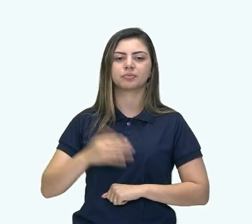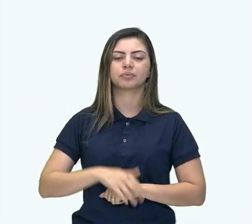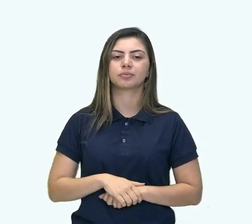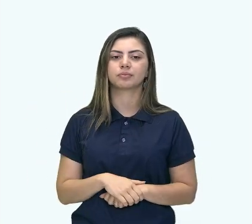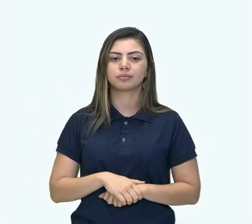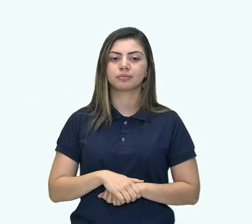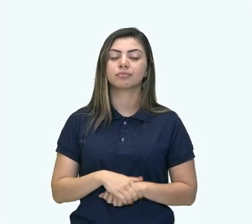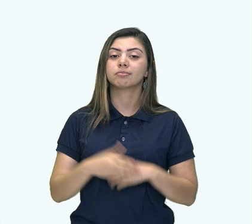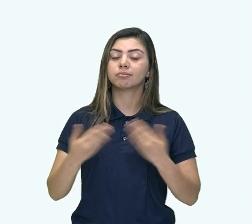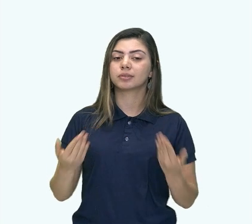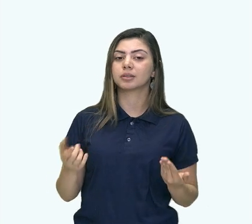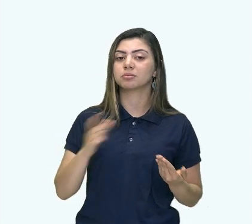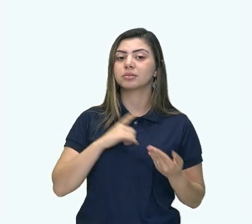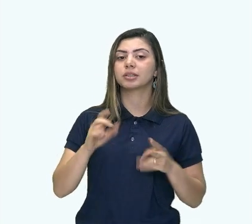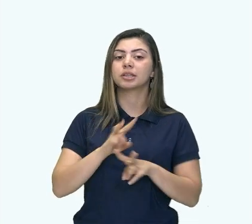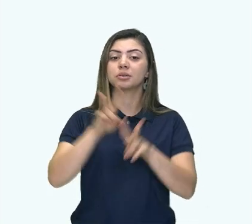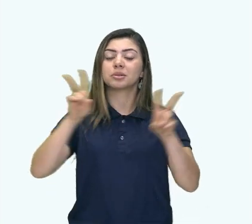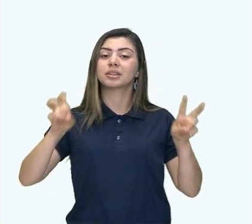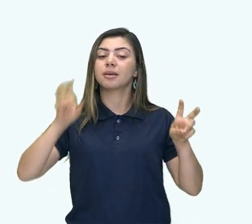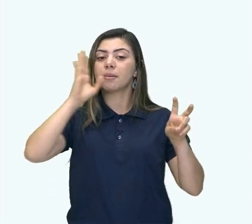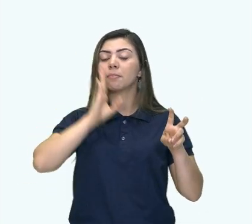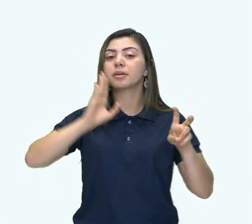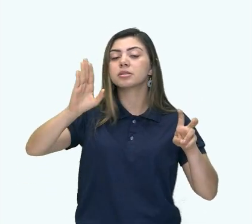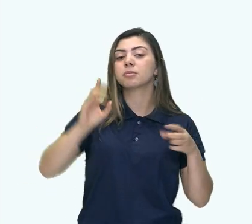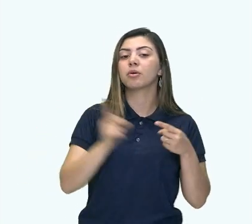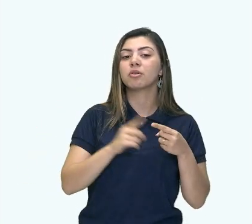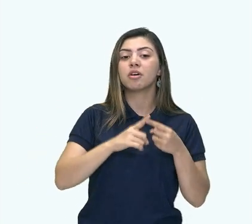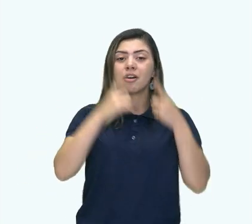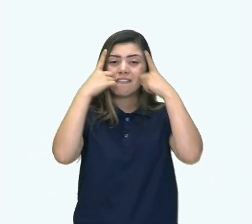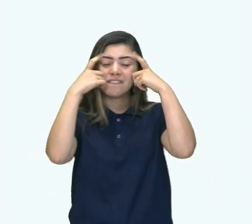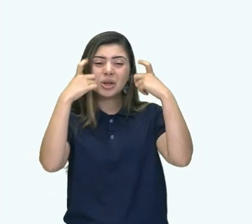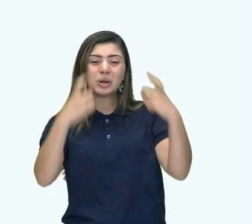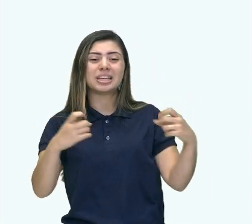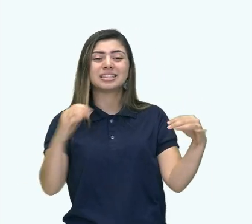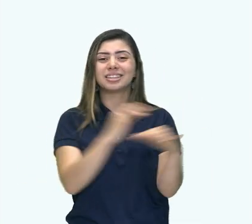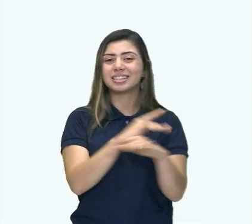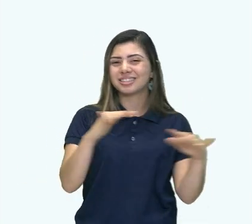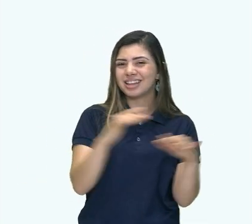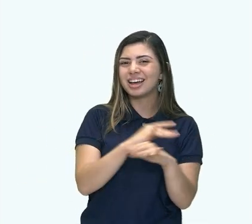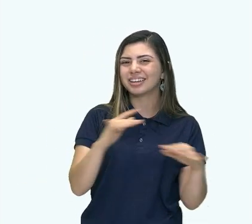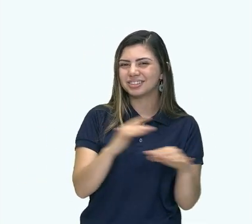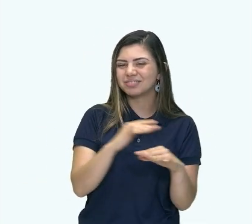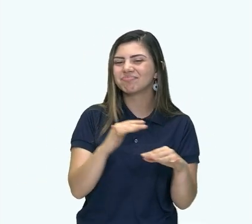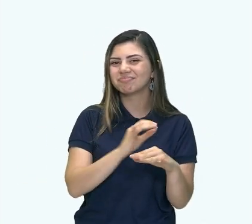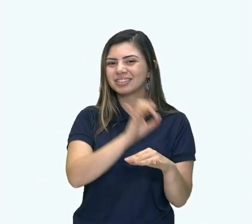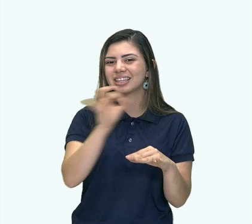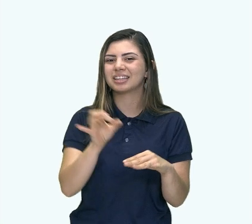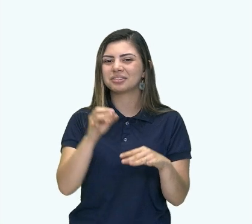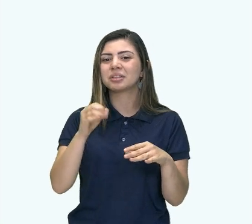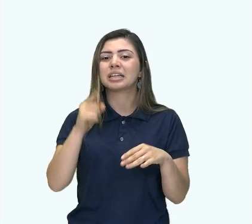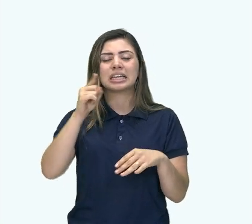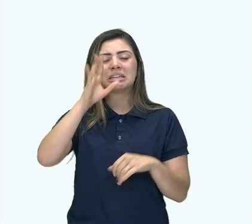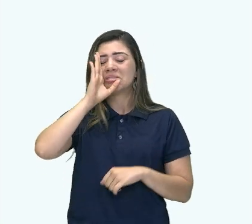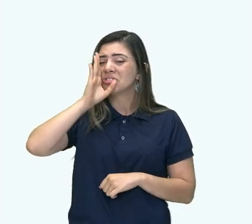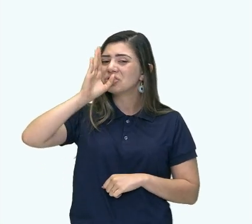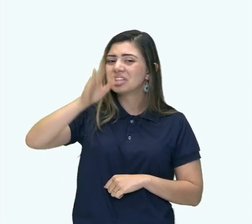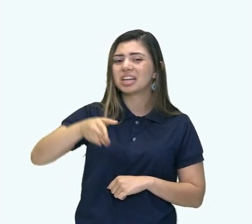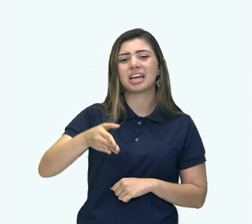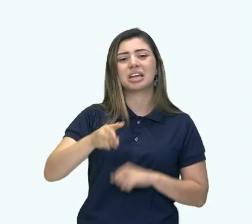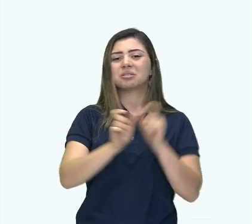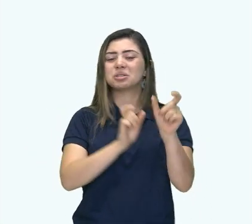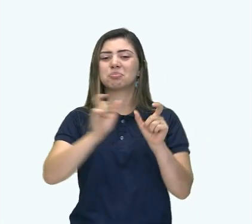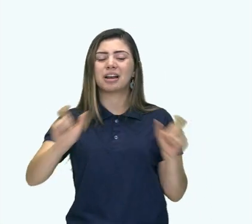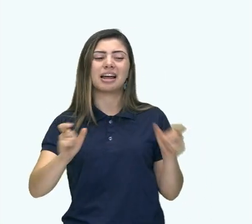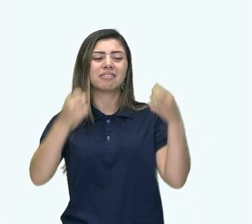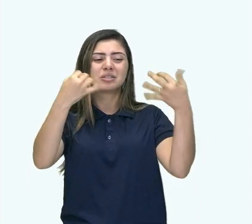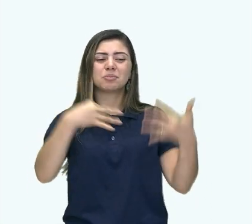os seus temas, eu tenho ali a violência urbana, como falei para vocês, que é esse retrato cru da criminalidade, a corrupção,